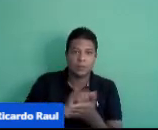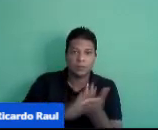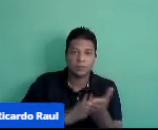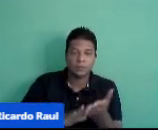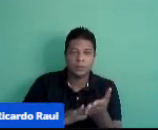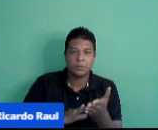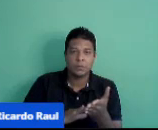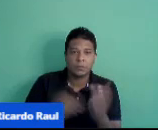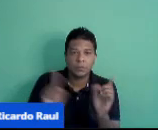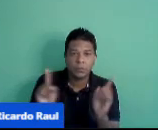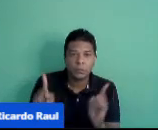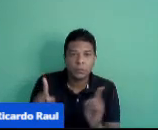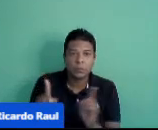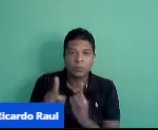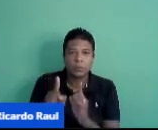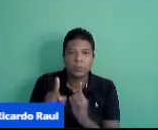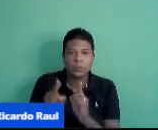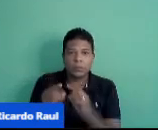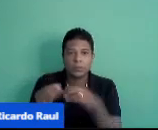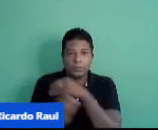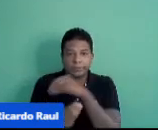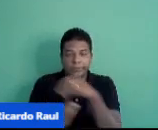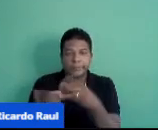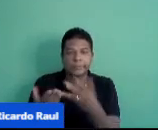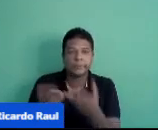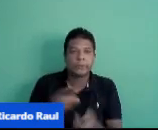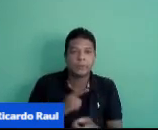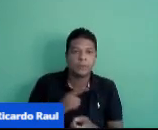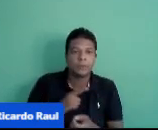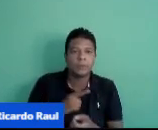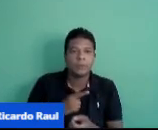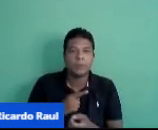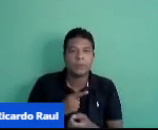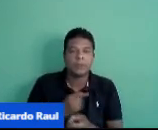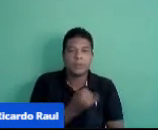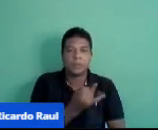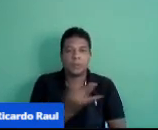de situações misturadas ali, né? No caso, ali tem número misto,